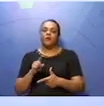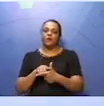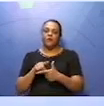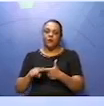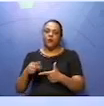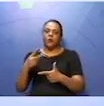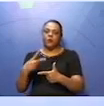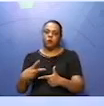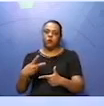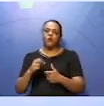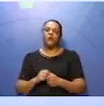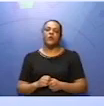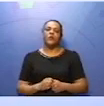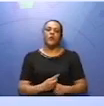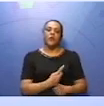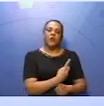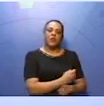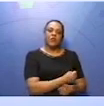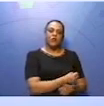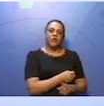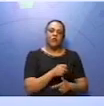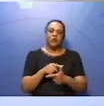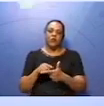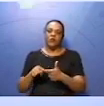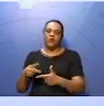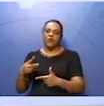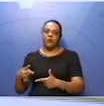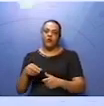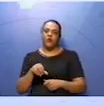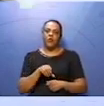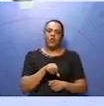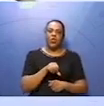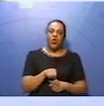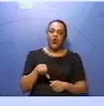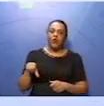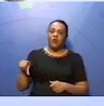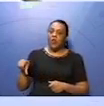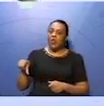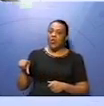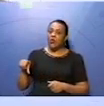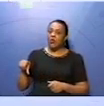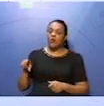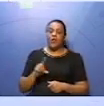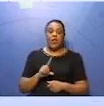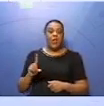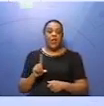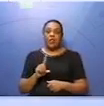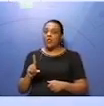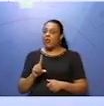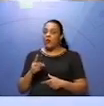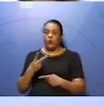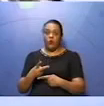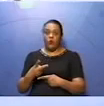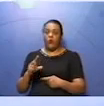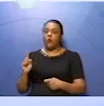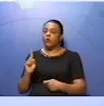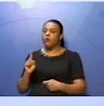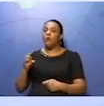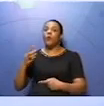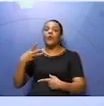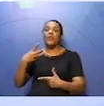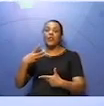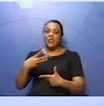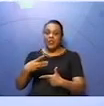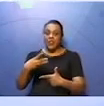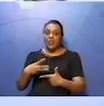2, 18 dividido por 2 dá 9. Agora 9 é ímpar, não é divisível por 2. Mas ele está na tabuada